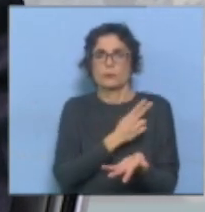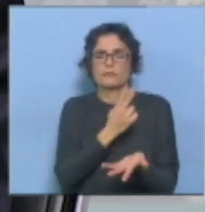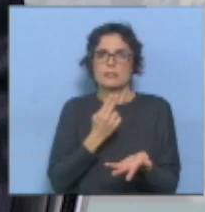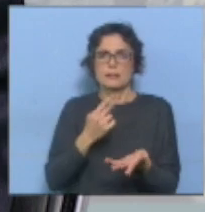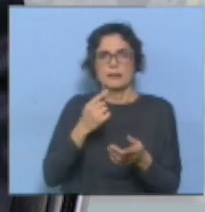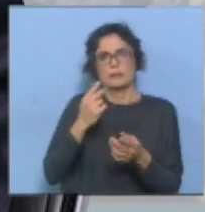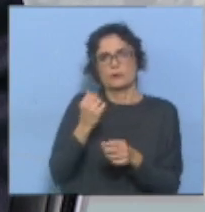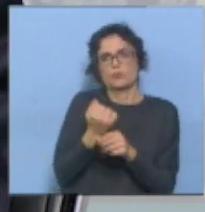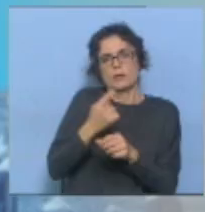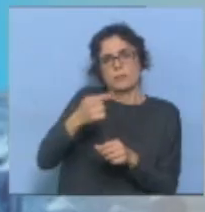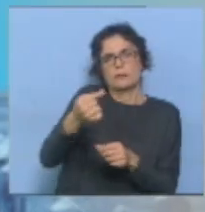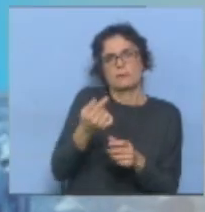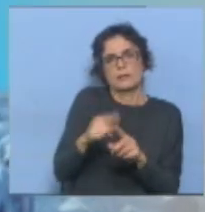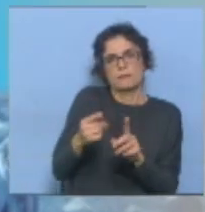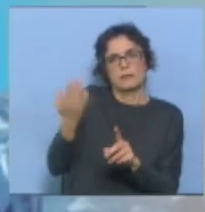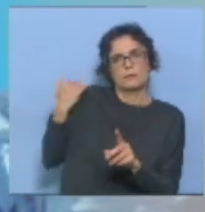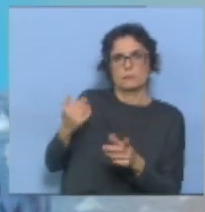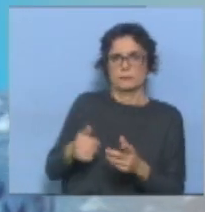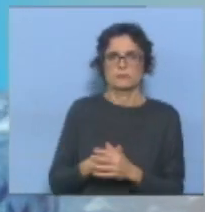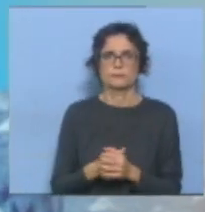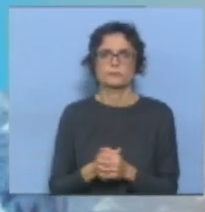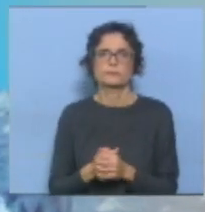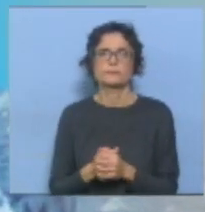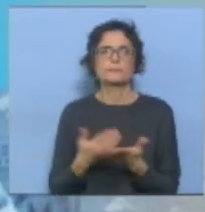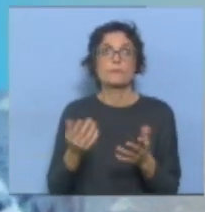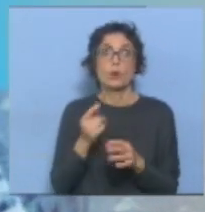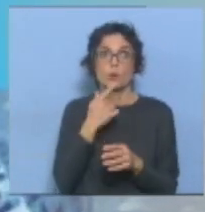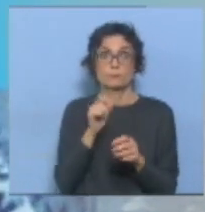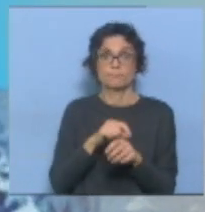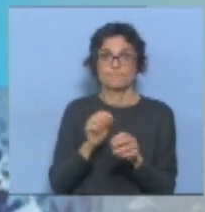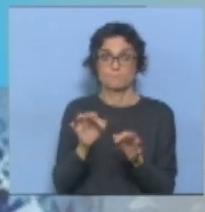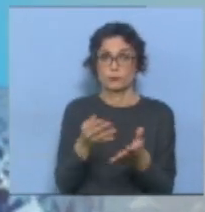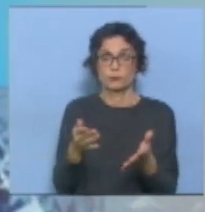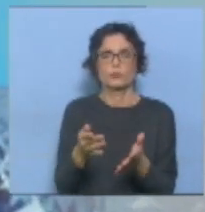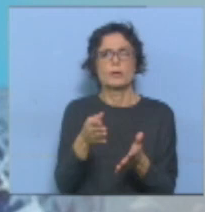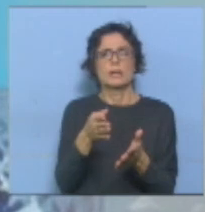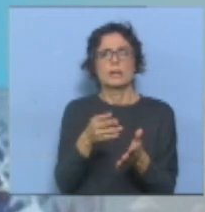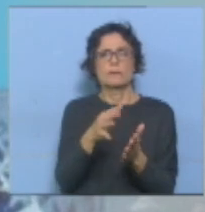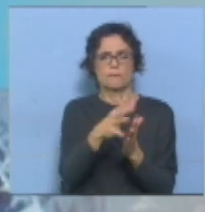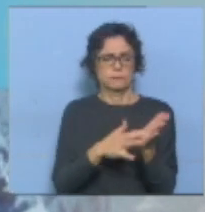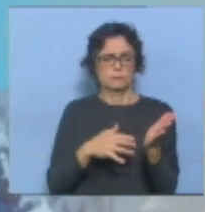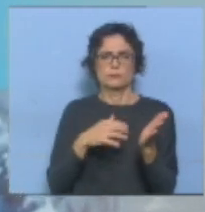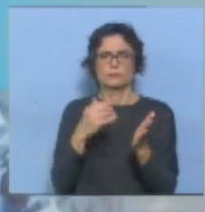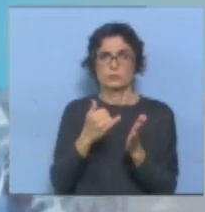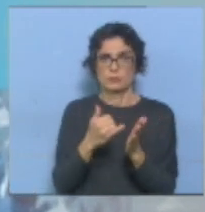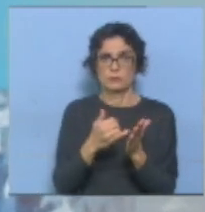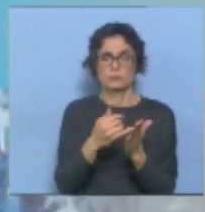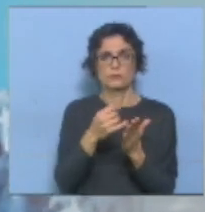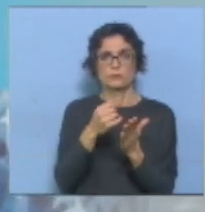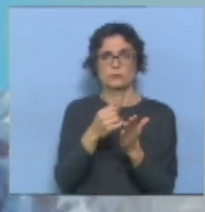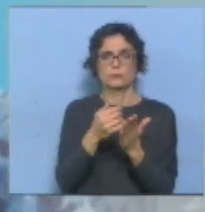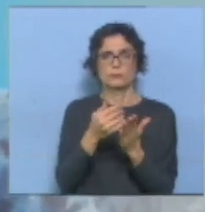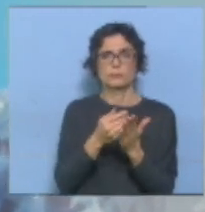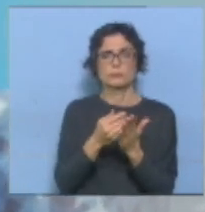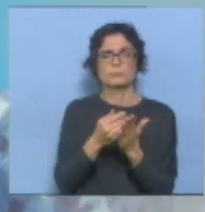cada dia. Muito bem. Já quase no final, vamos ainda espreitar a segunda leitura da primeira Epístola de